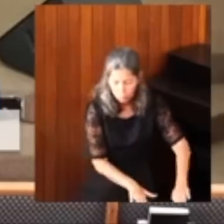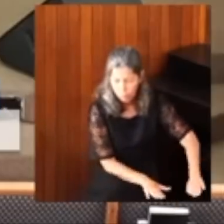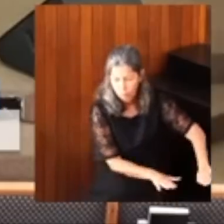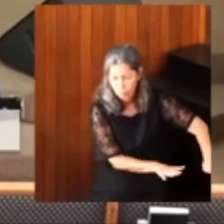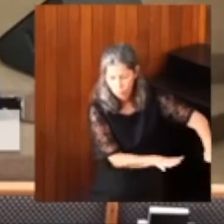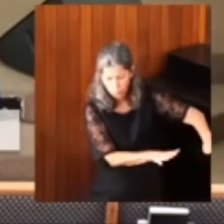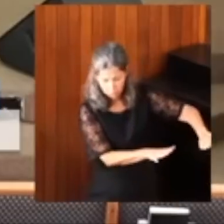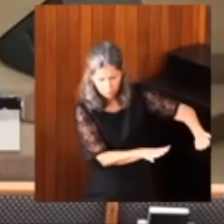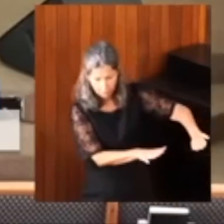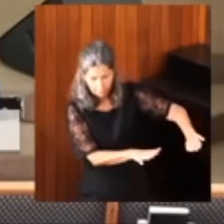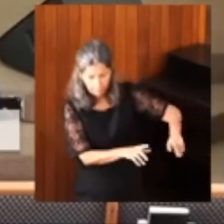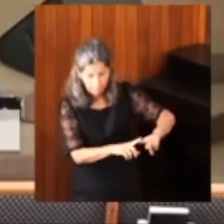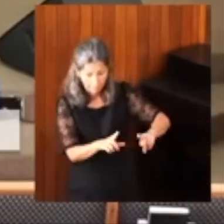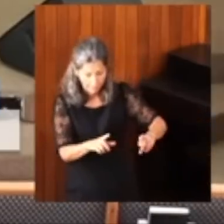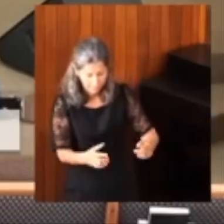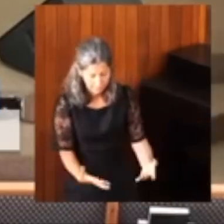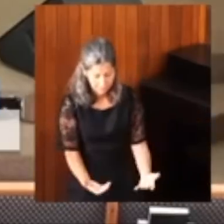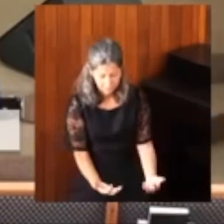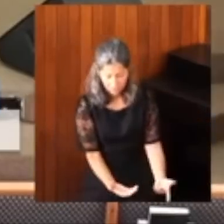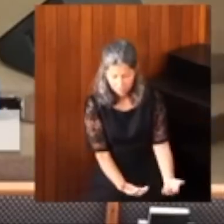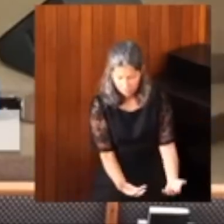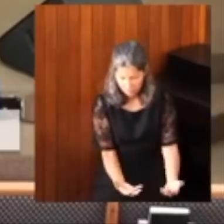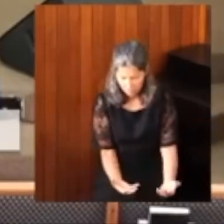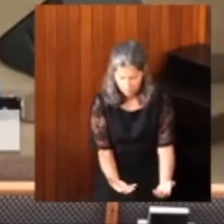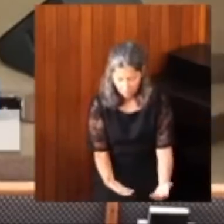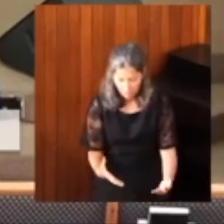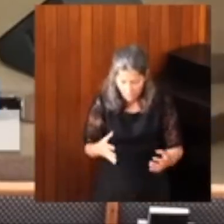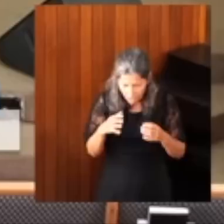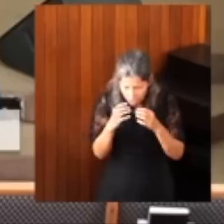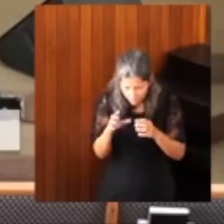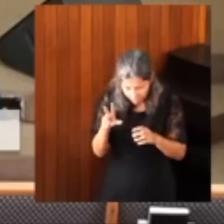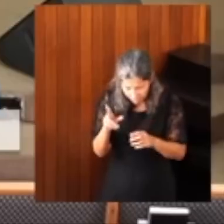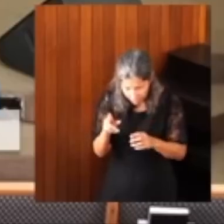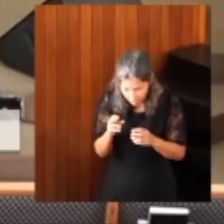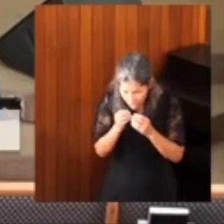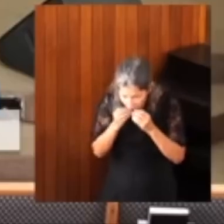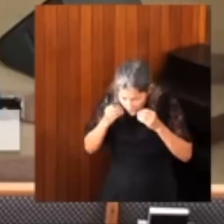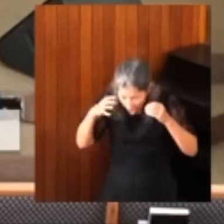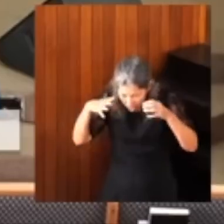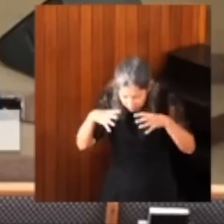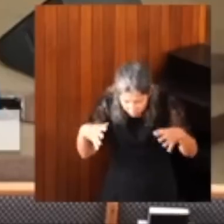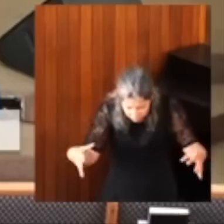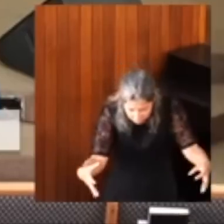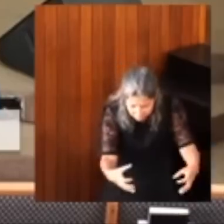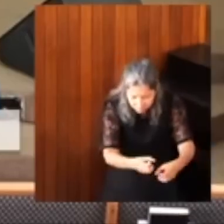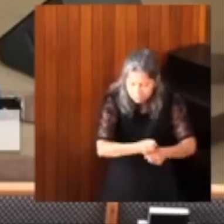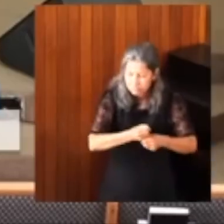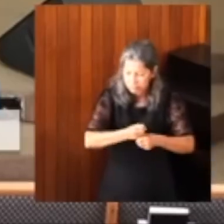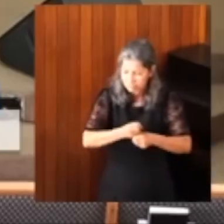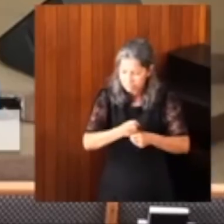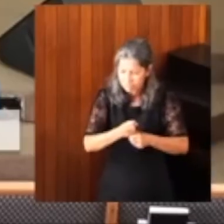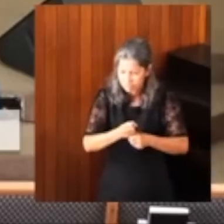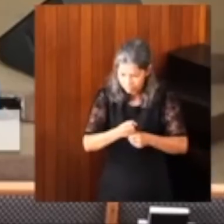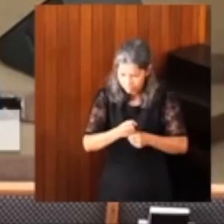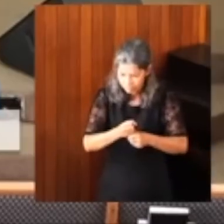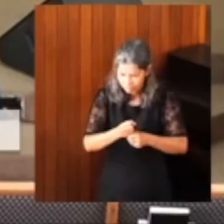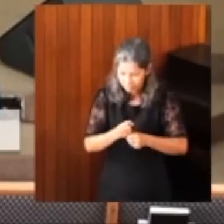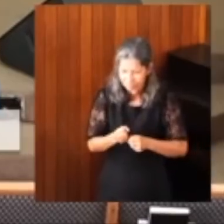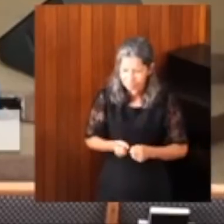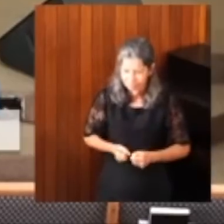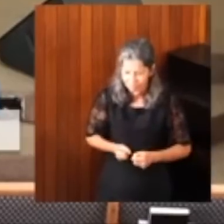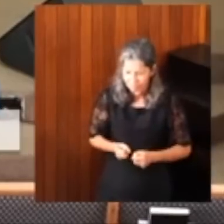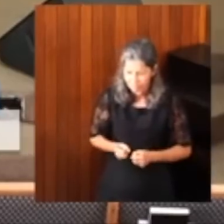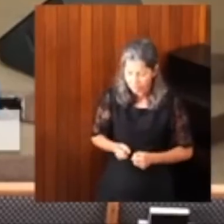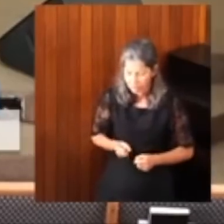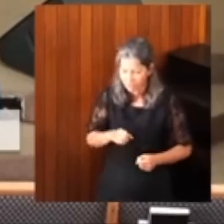A terra, porém, socorreu a mulher, abriu a sua boca e engoliu o rio que o dragão tinha lançado de sua boca. O dragão